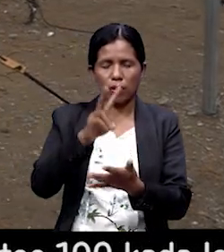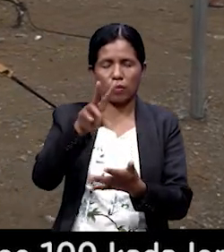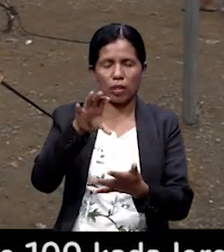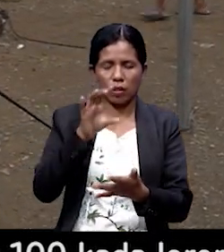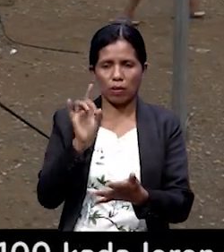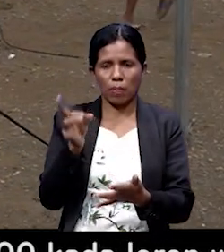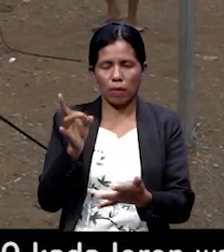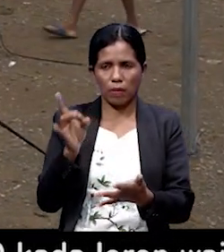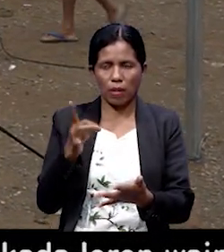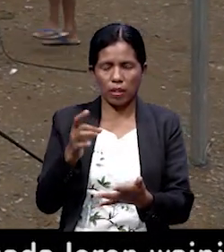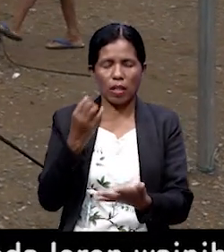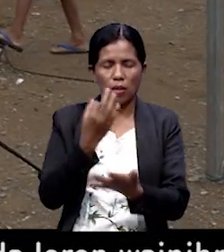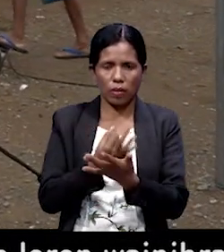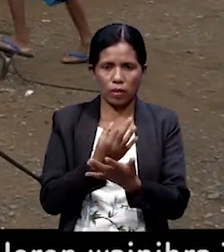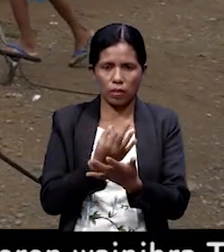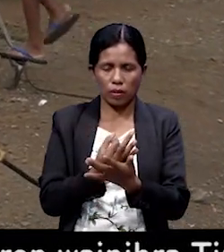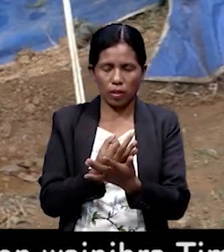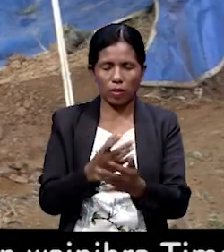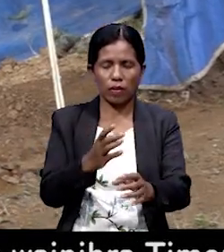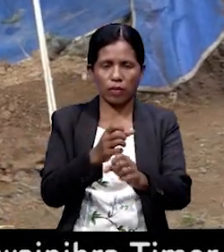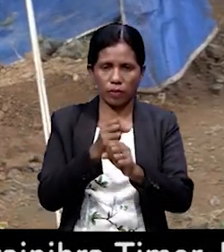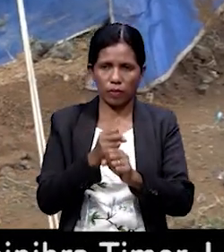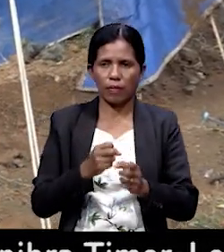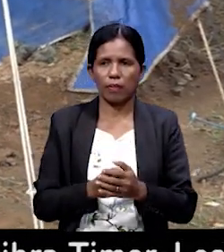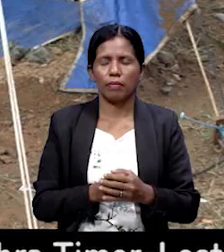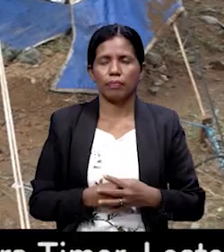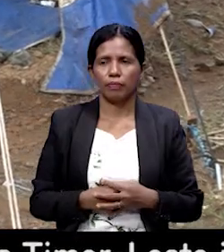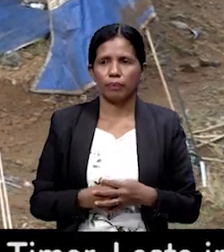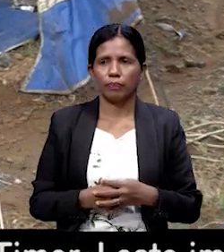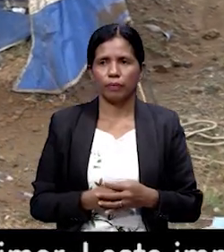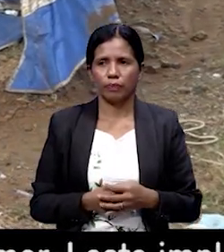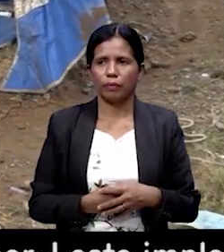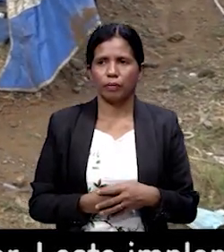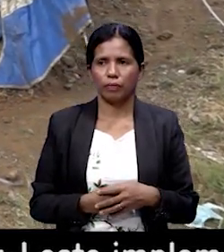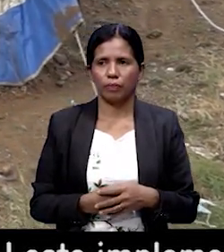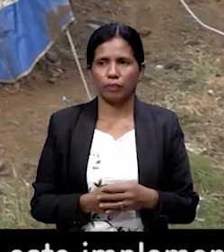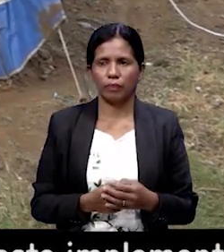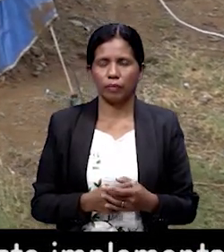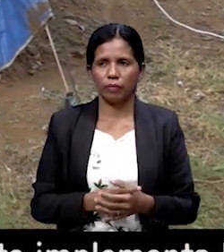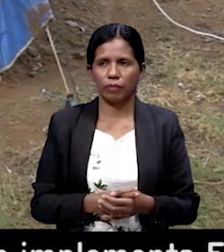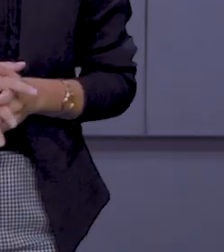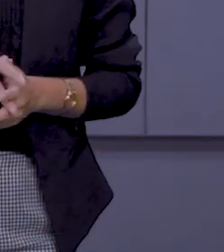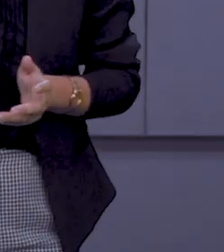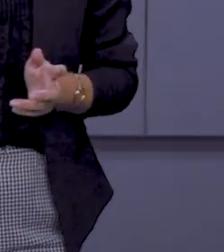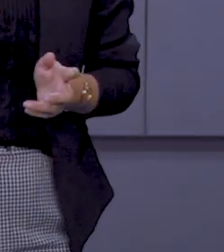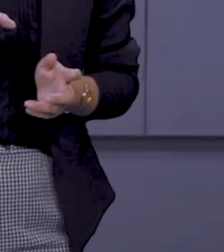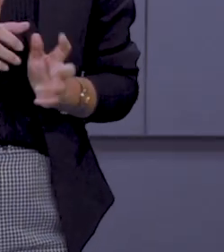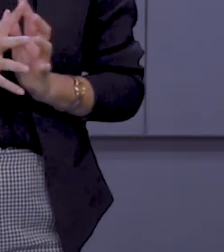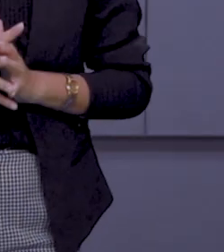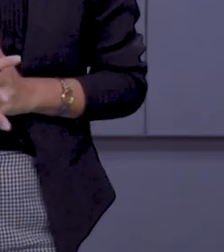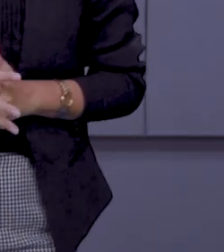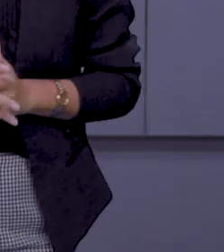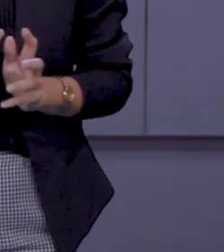nulu, iha orçamento retificativo. Fátima Pereira, Elio Gaio, GMN. Kita